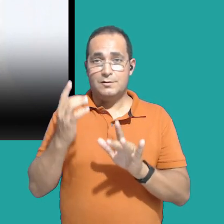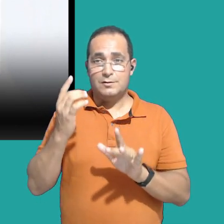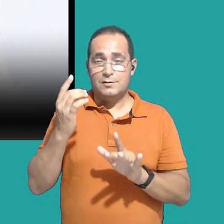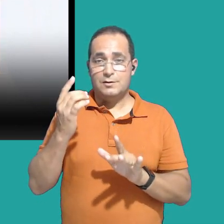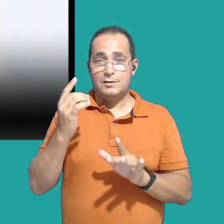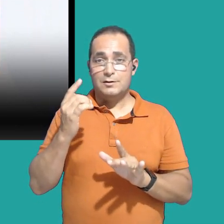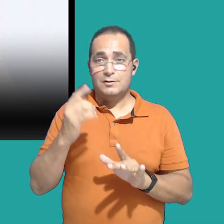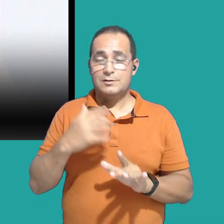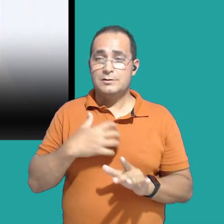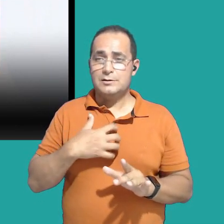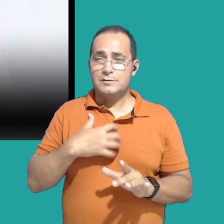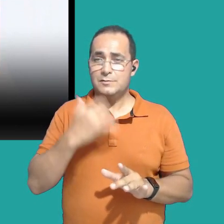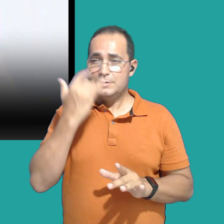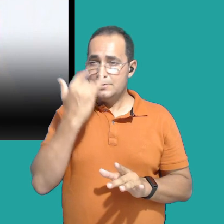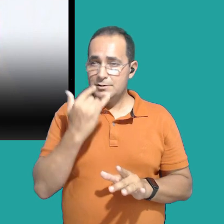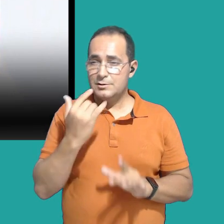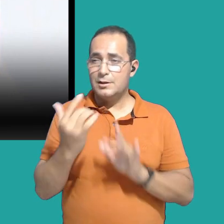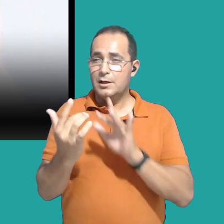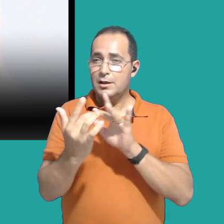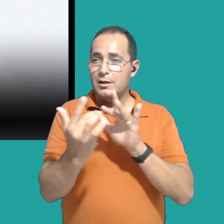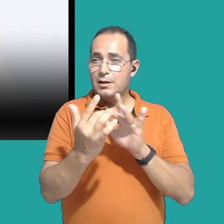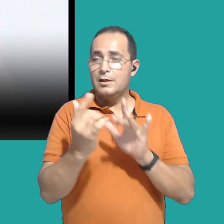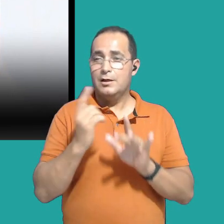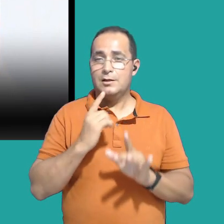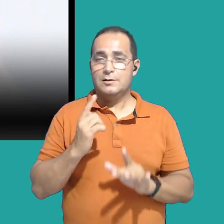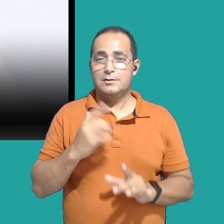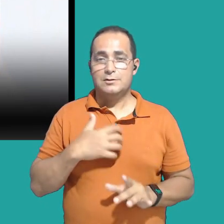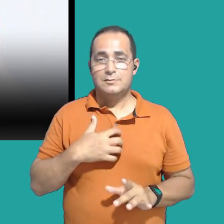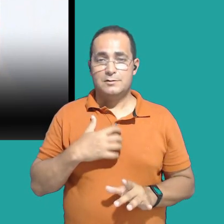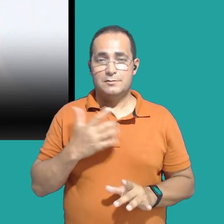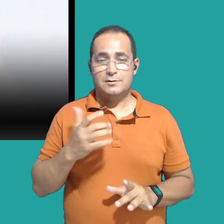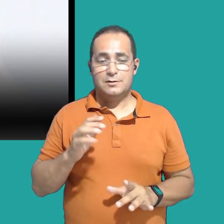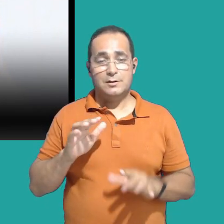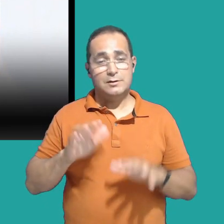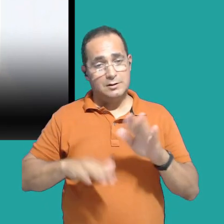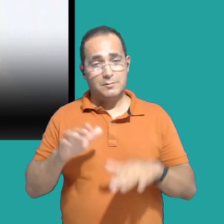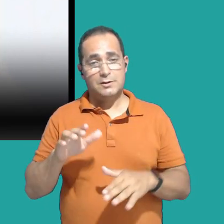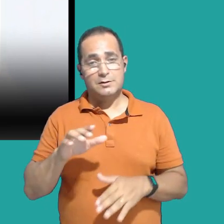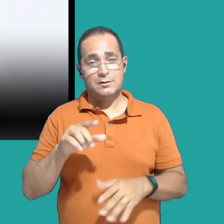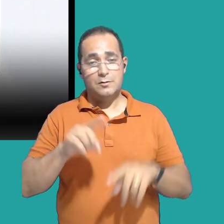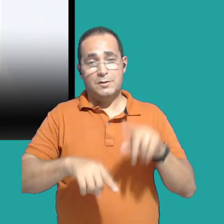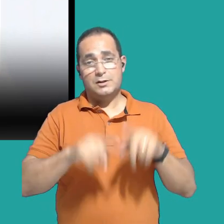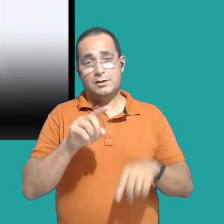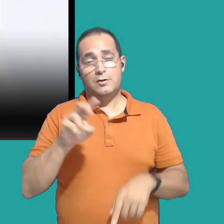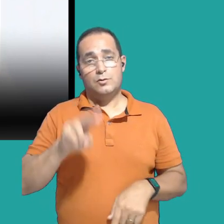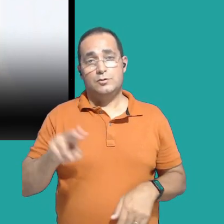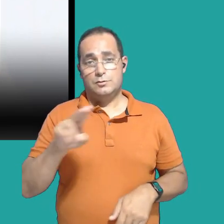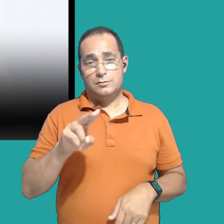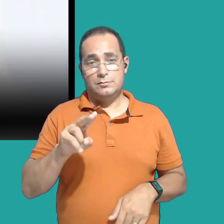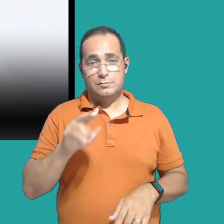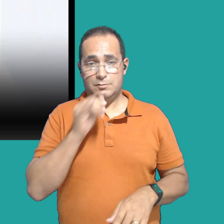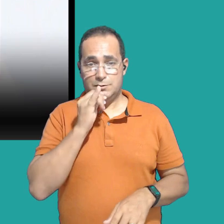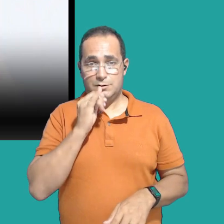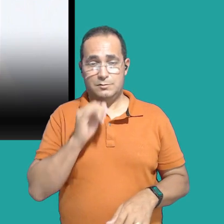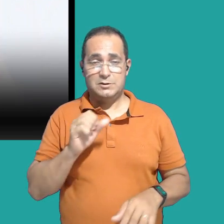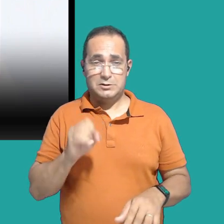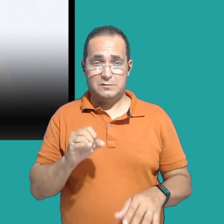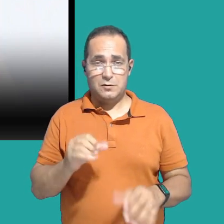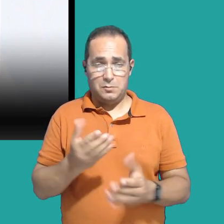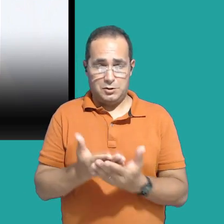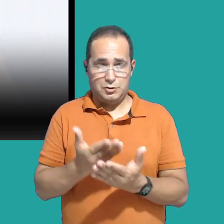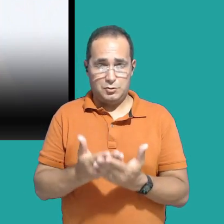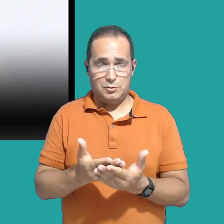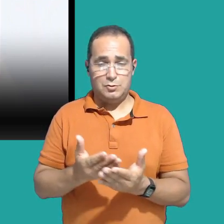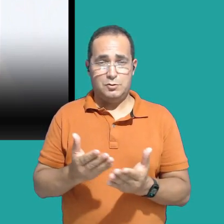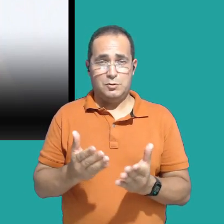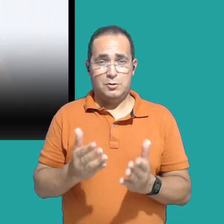que tem contato, a gente se sensibiliza mais, sabe? Agora também depende da utilidade do material, porque